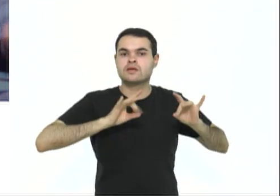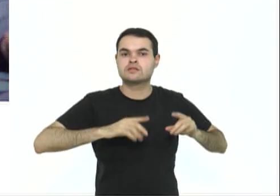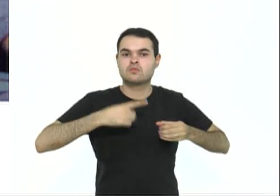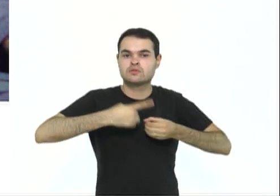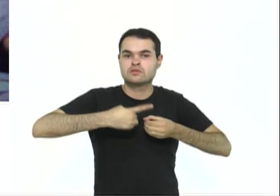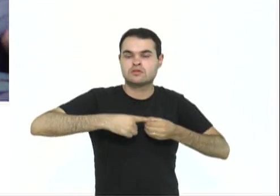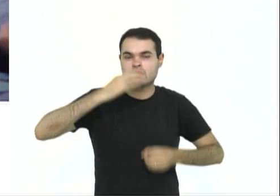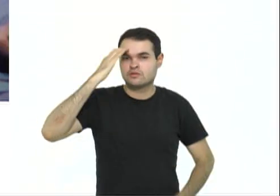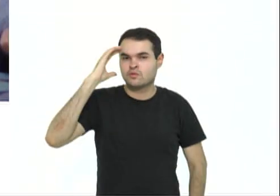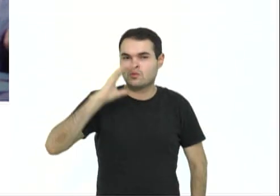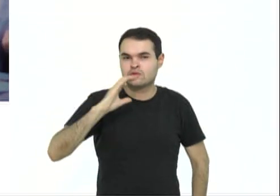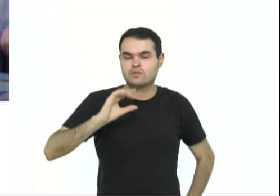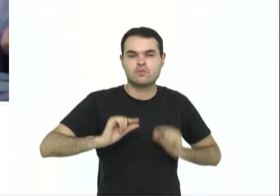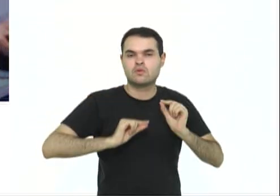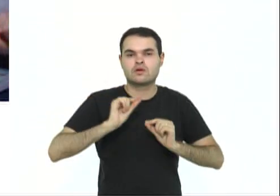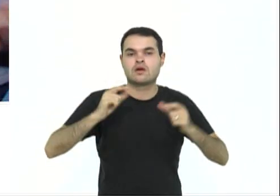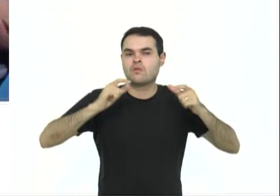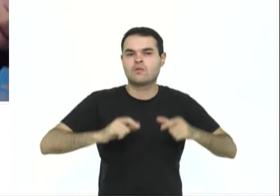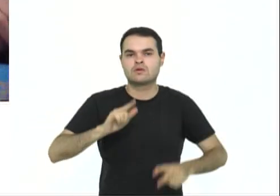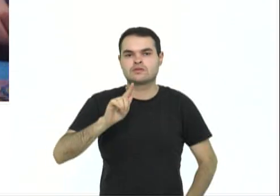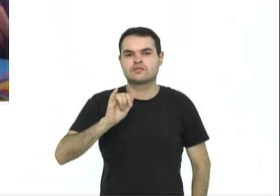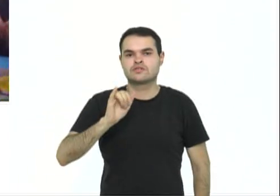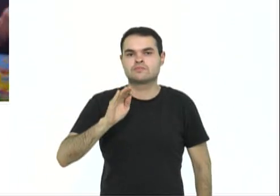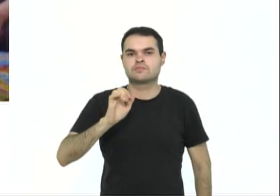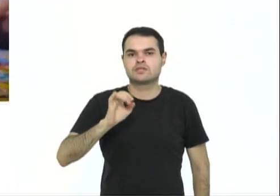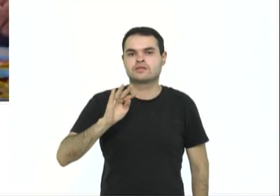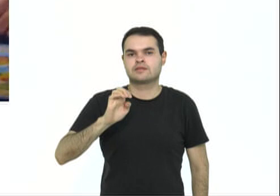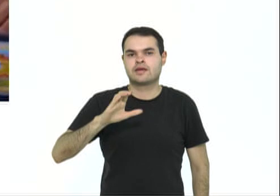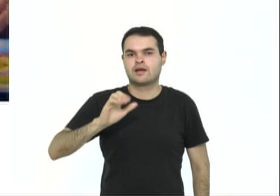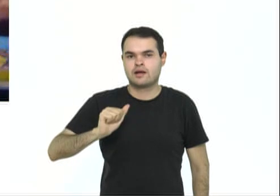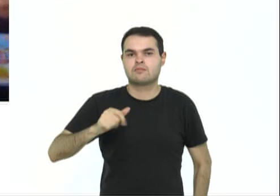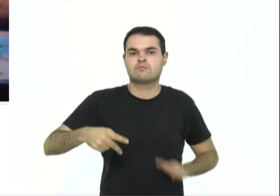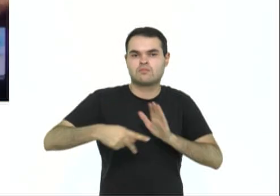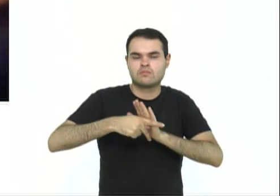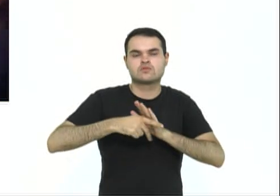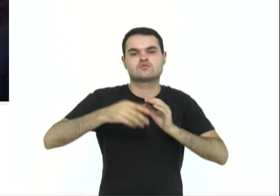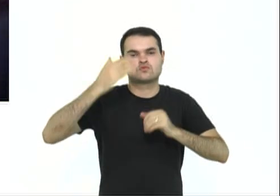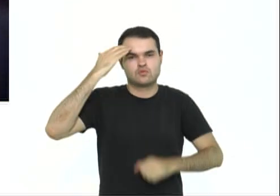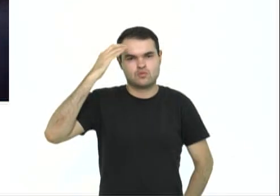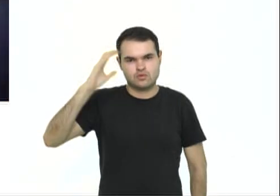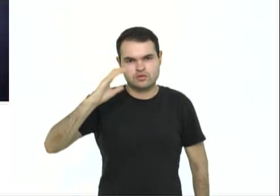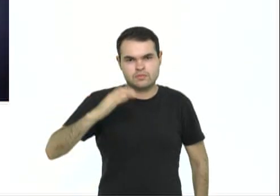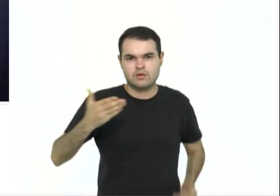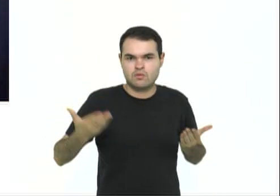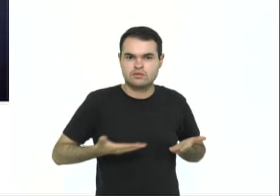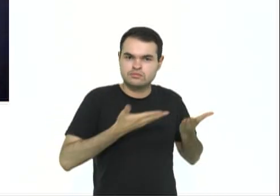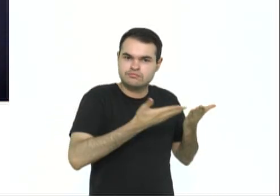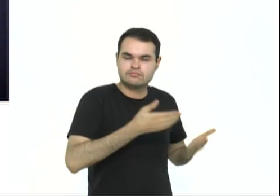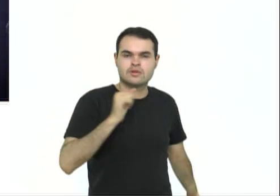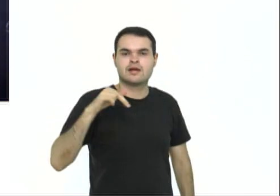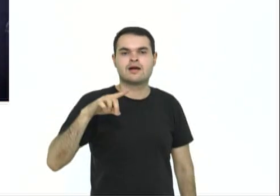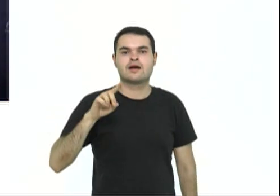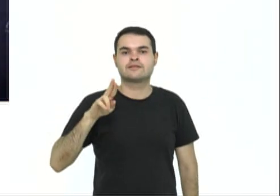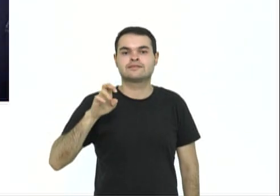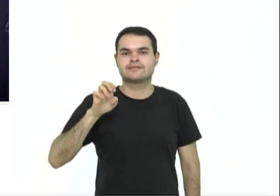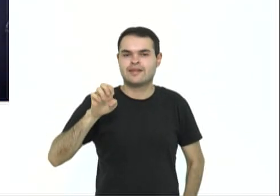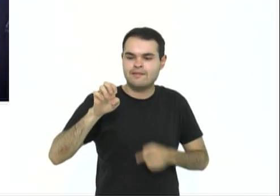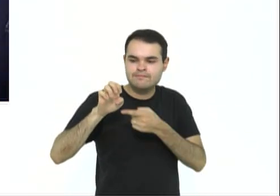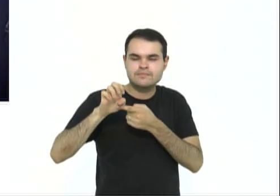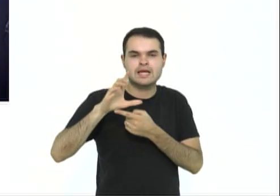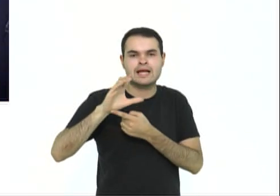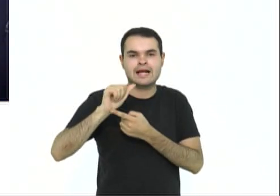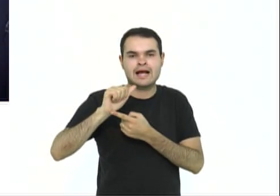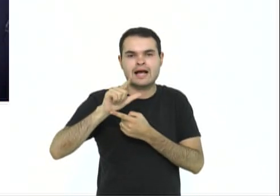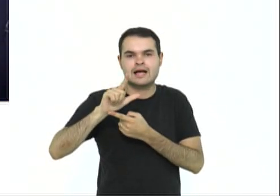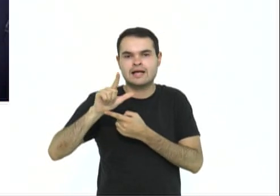cidade de Curitiba, a Gibiteca de Curitiba. E a gente vai conversar hoje com o André Kalimann.